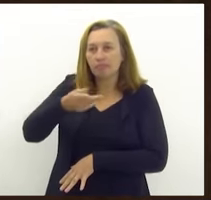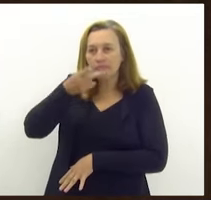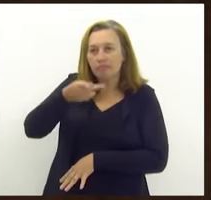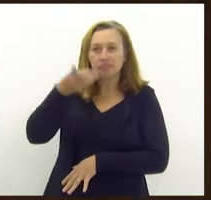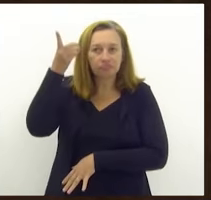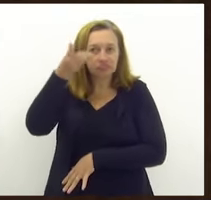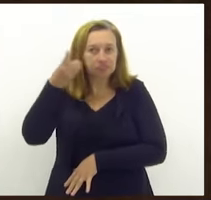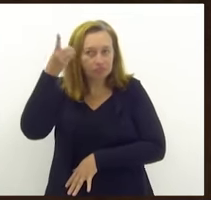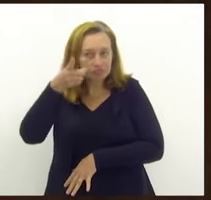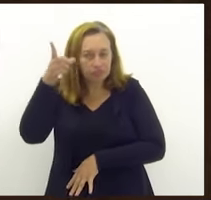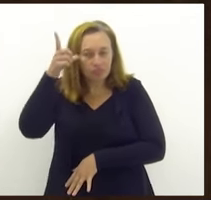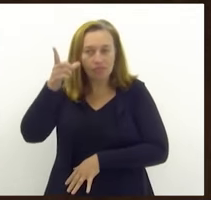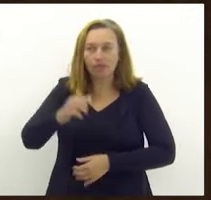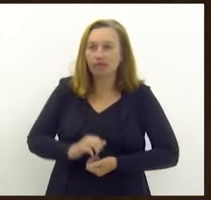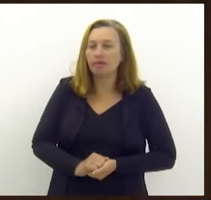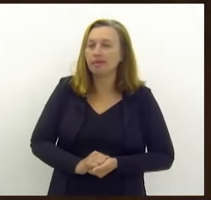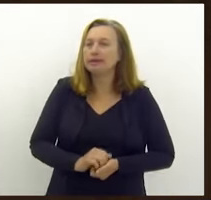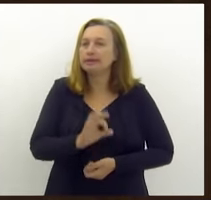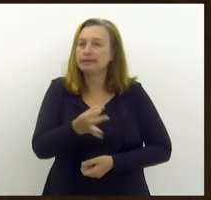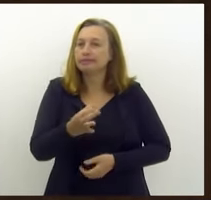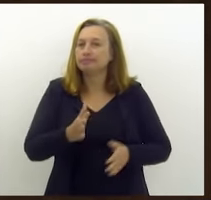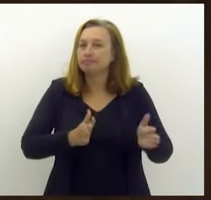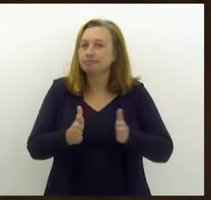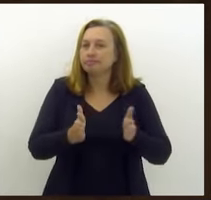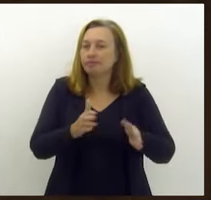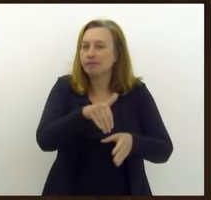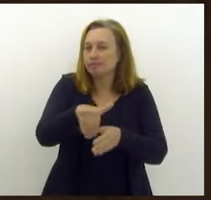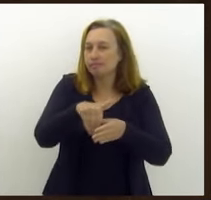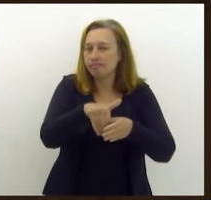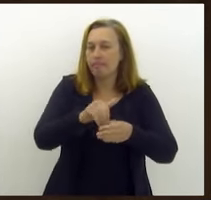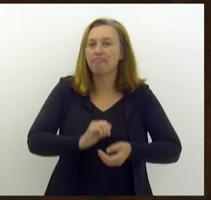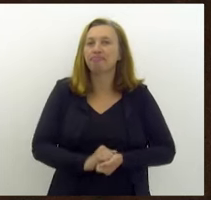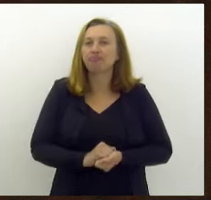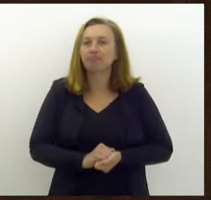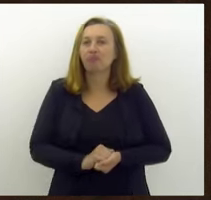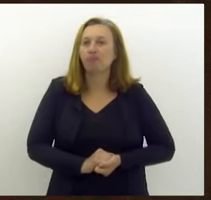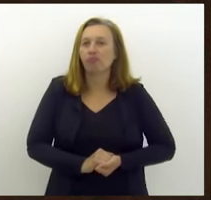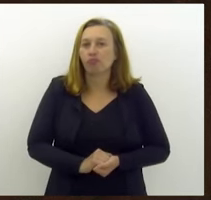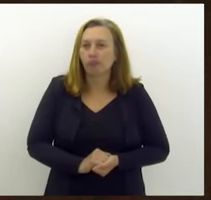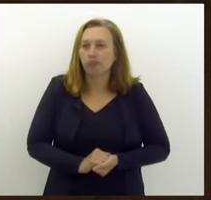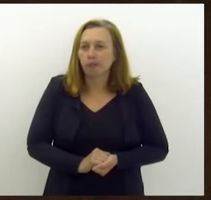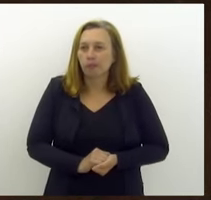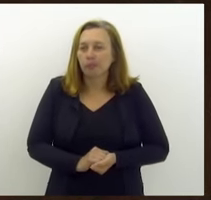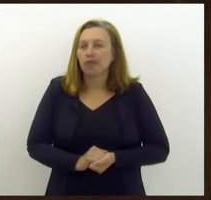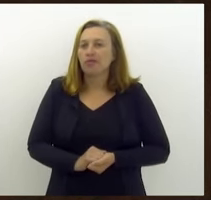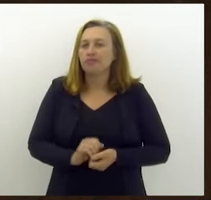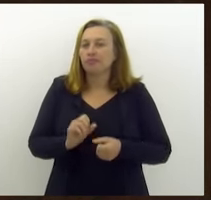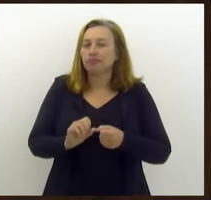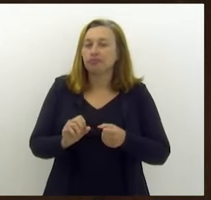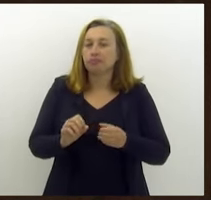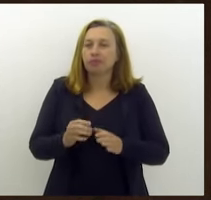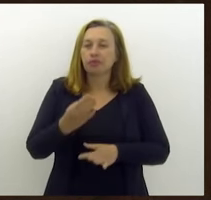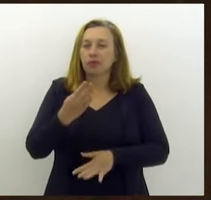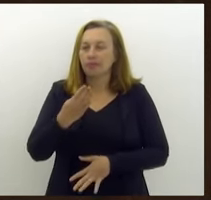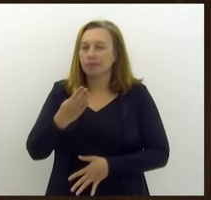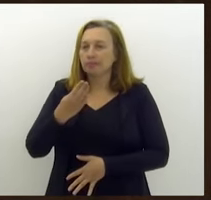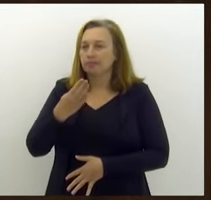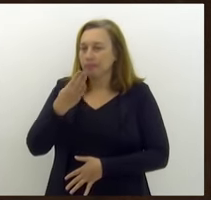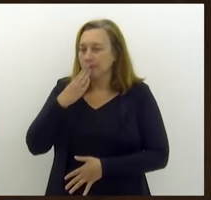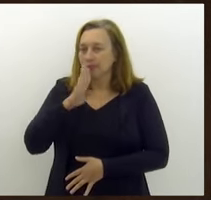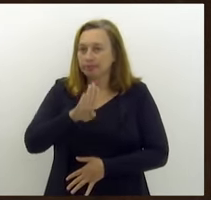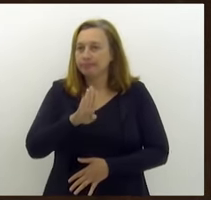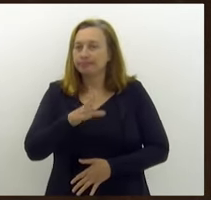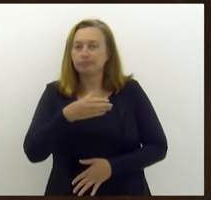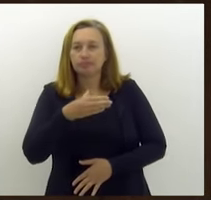deputada Lucinha justamente em época de eleição para eles poderem fazer aquele monte de promessas como foi feito